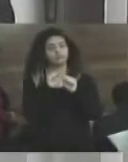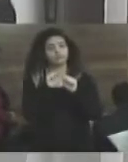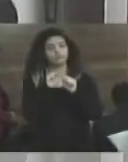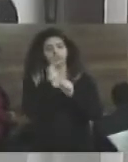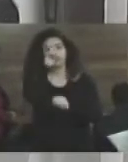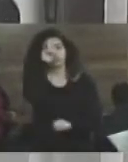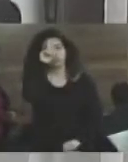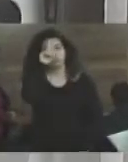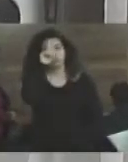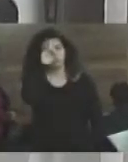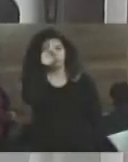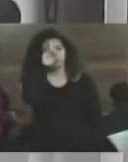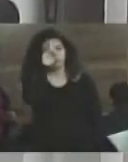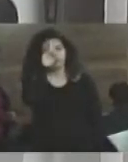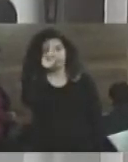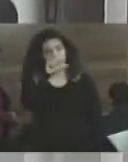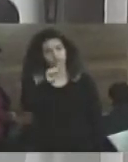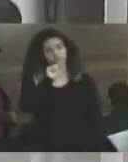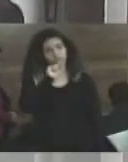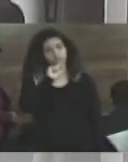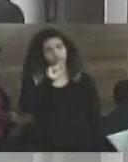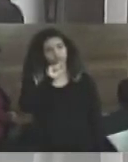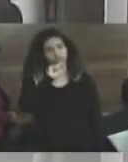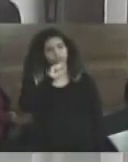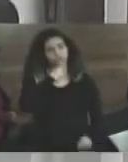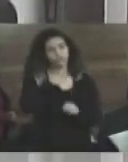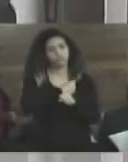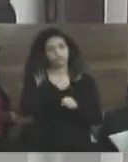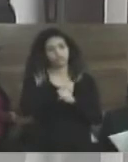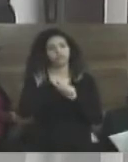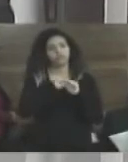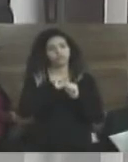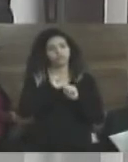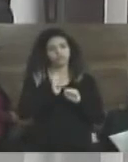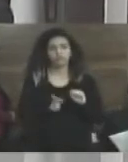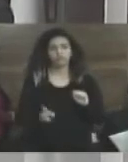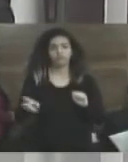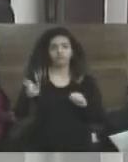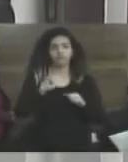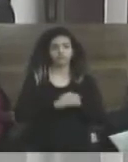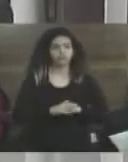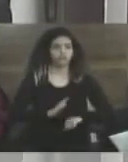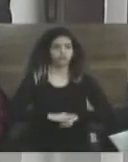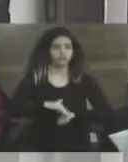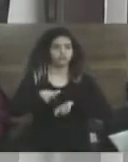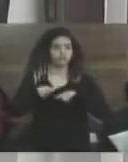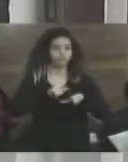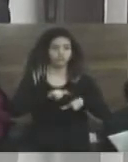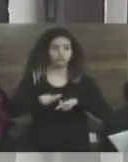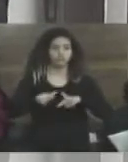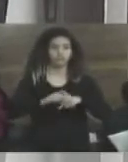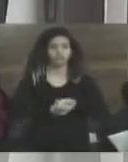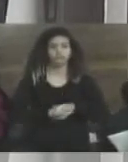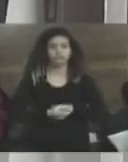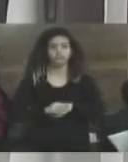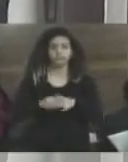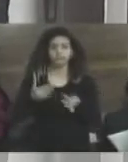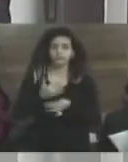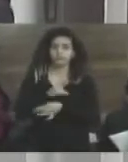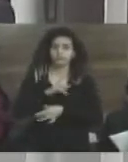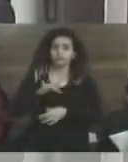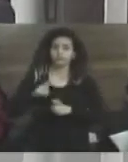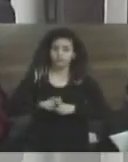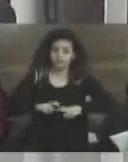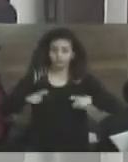obras da Sete Brasil, não é isso, Chapinha? Possa retornar e aumentar ali a quantidade de emprego e com isso, né, Rogerinho? A nossa cidade vai